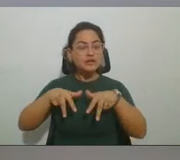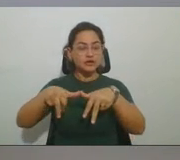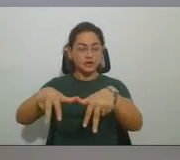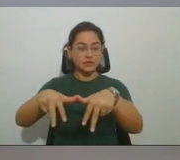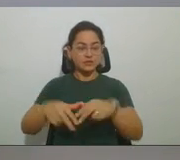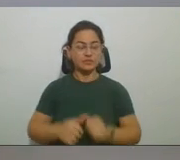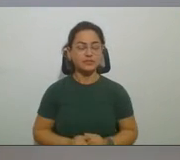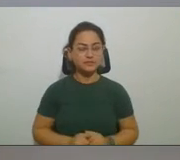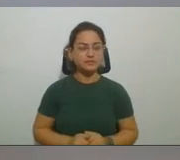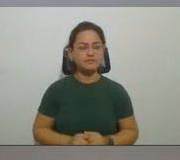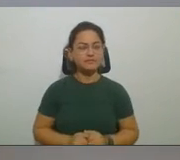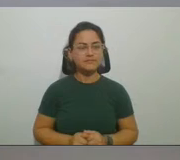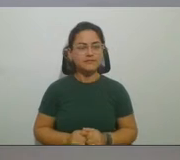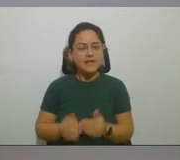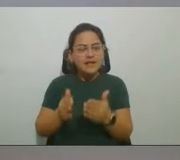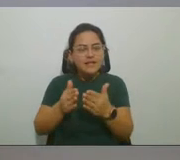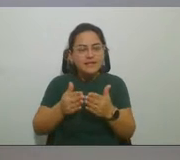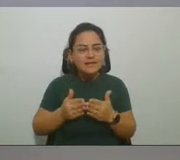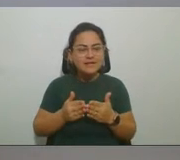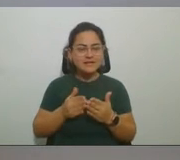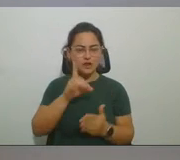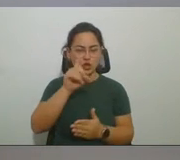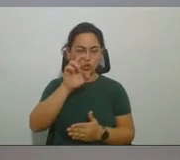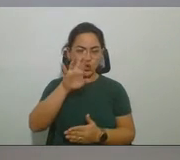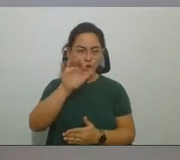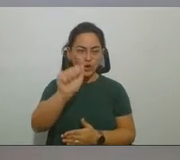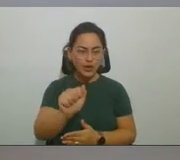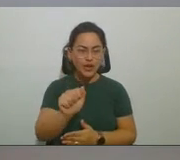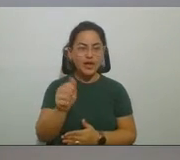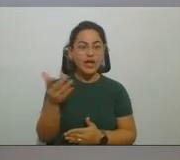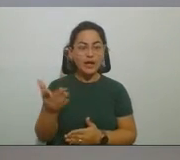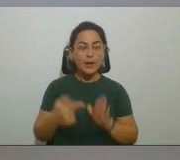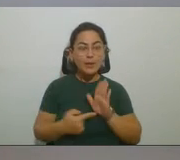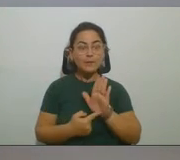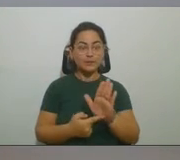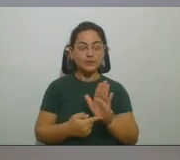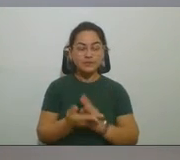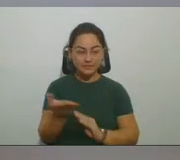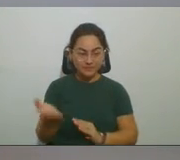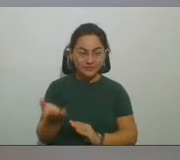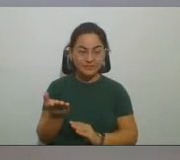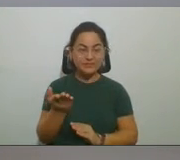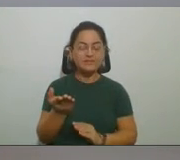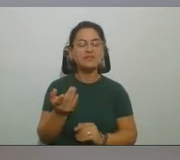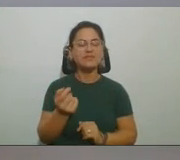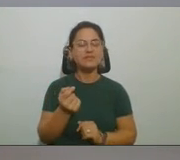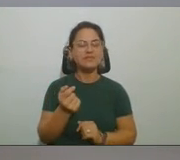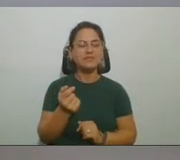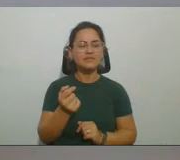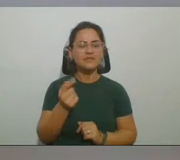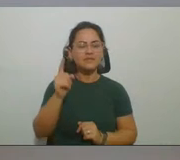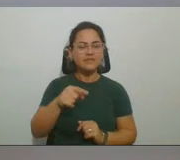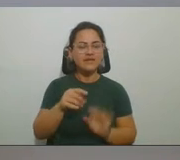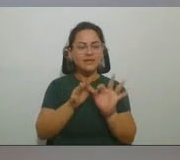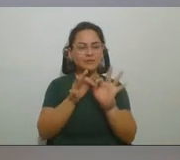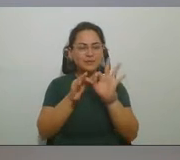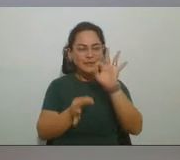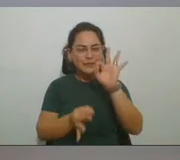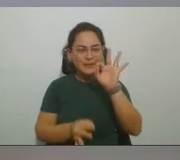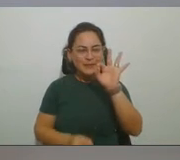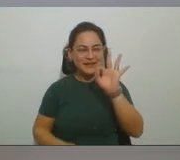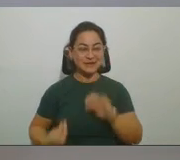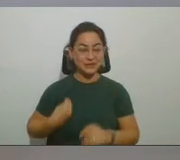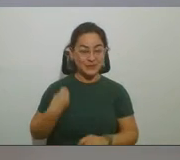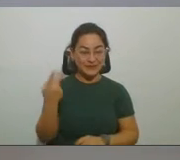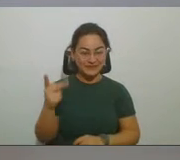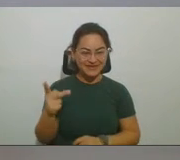licença, professora Dora, para fazer uma breve apresentação de sua trajetória, né, que é bastante extensa, mas